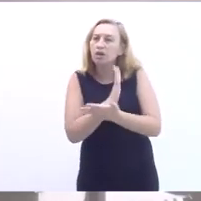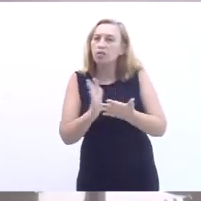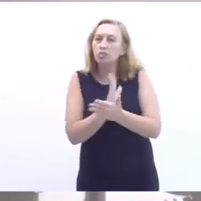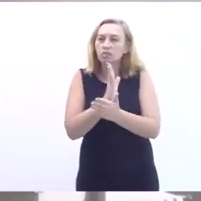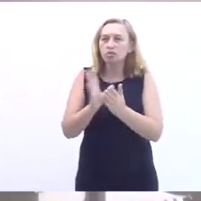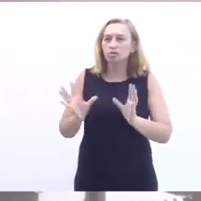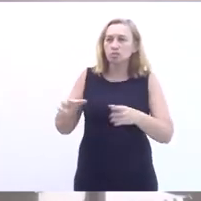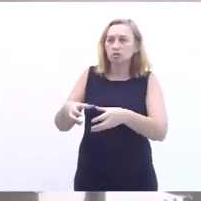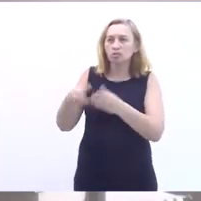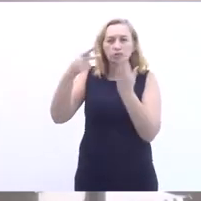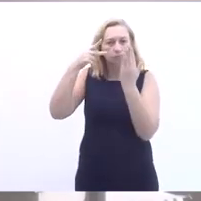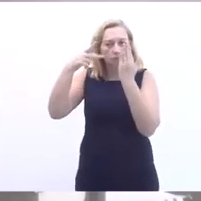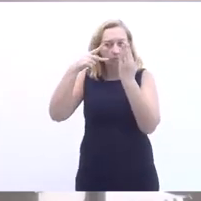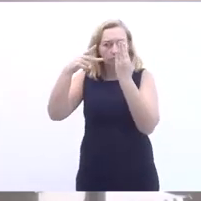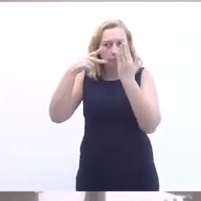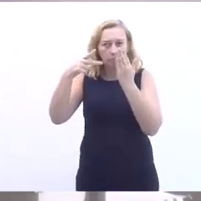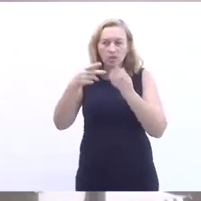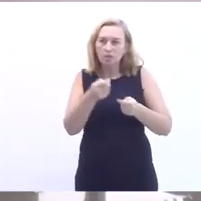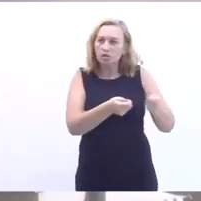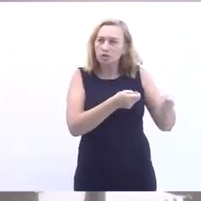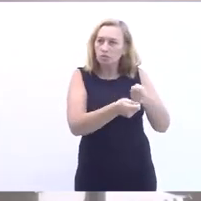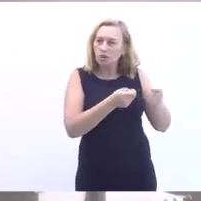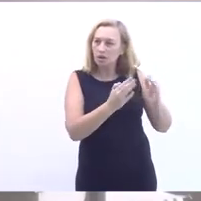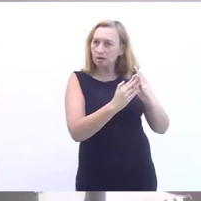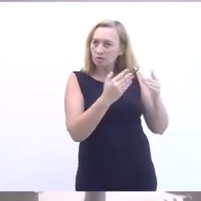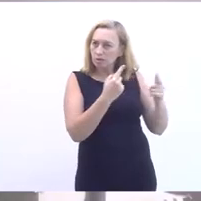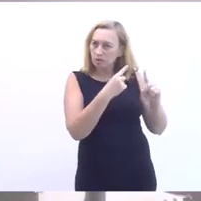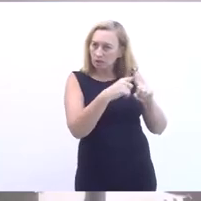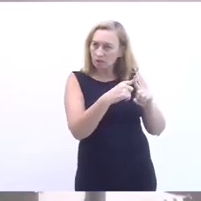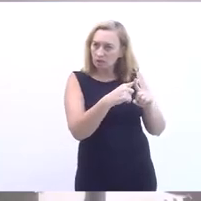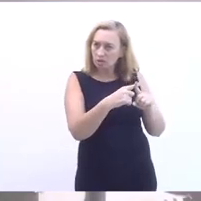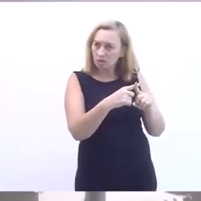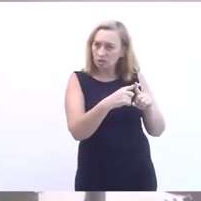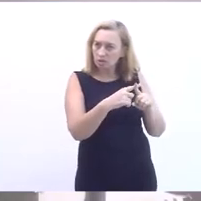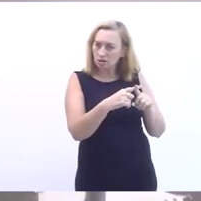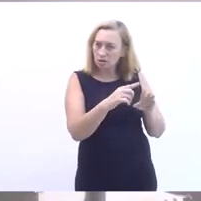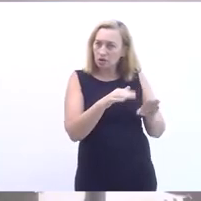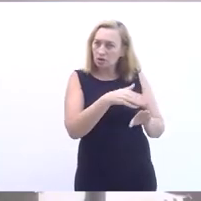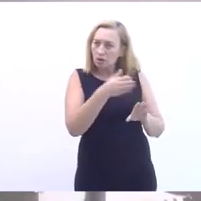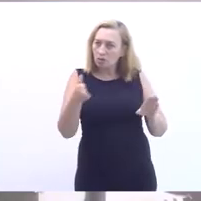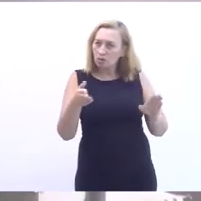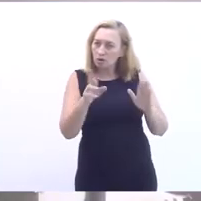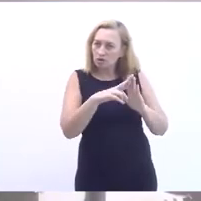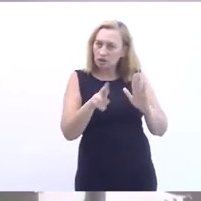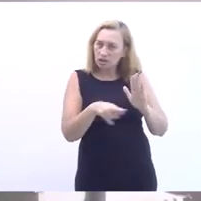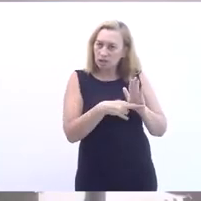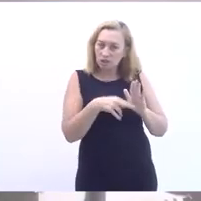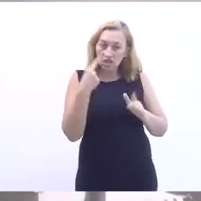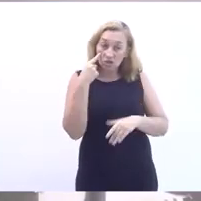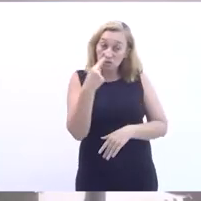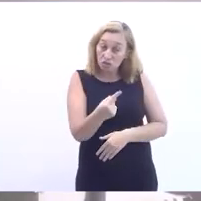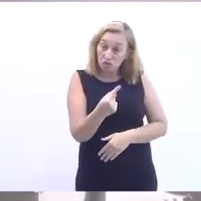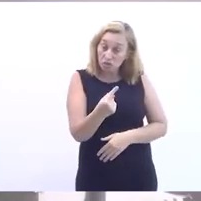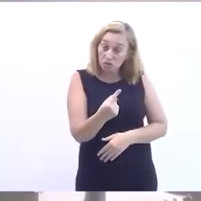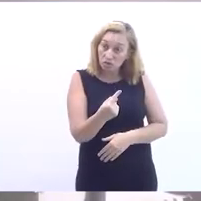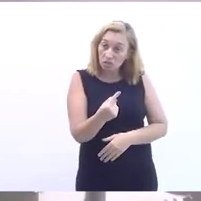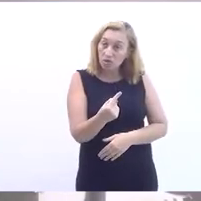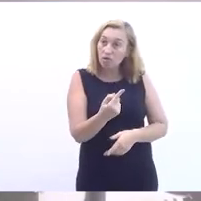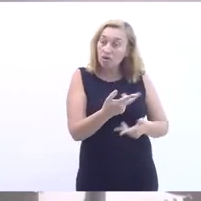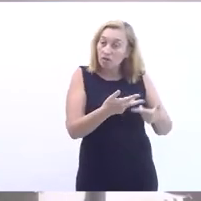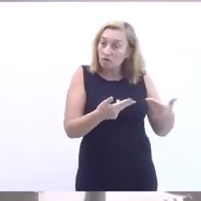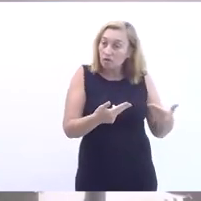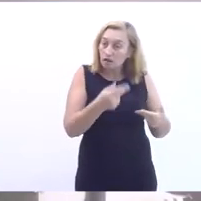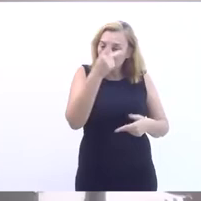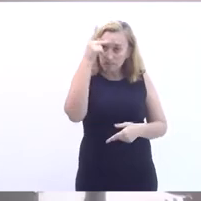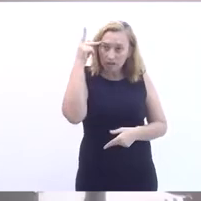terapêuticas controladas pela igreja e portanto fora dos padrões porque corrente flagrou gente